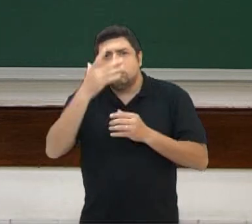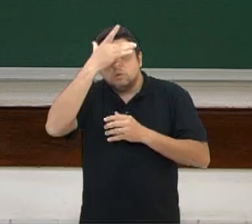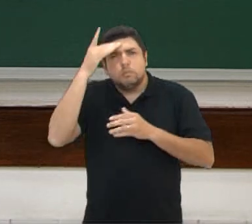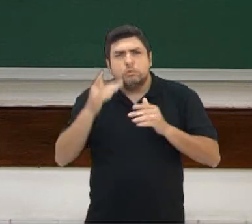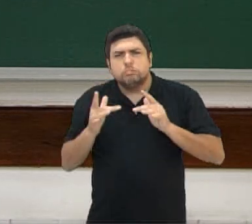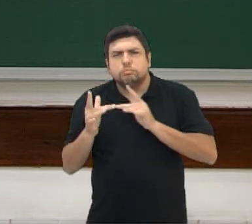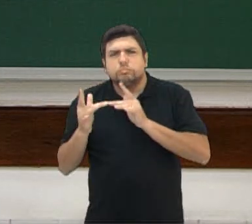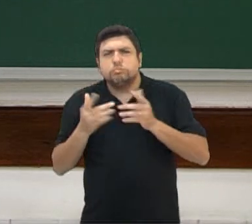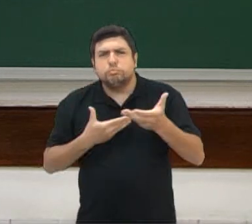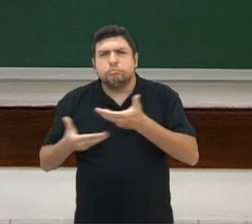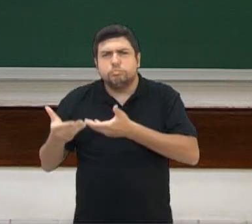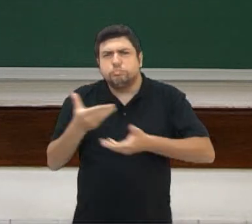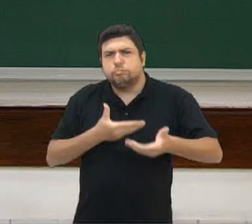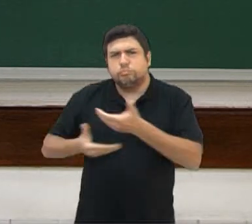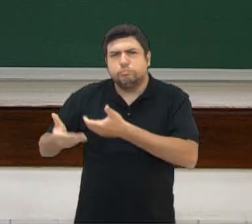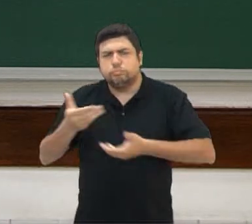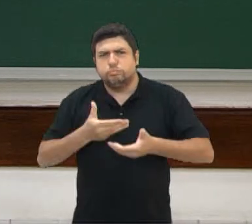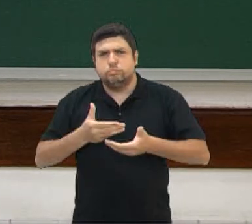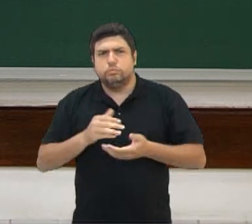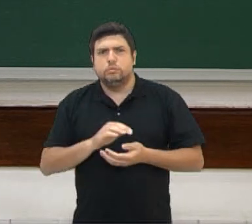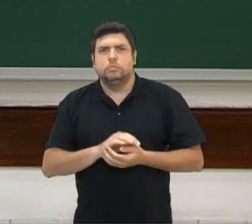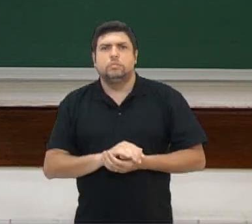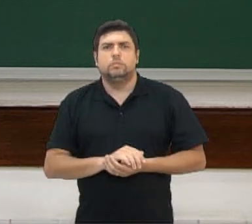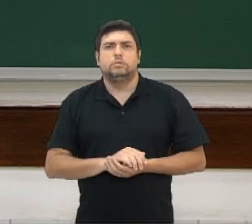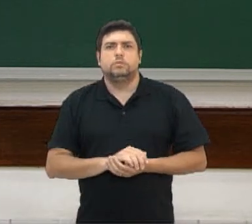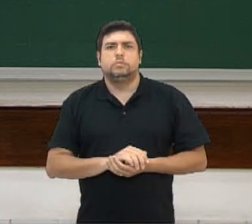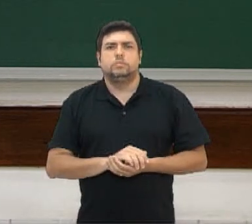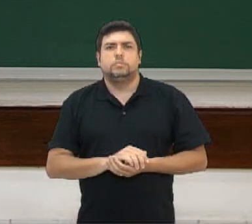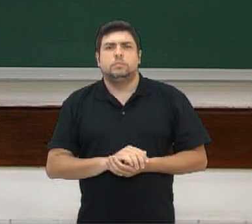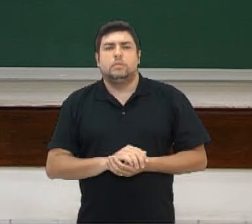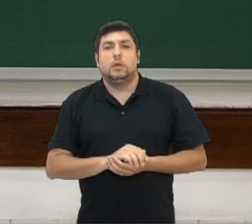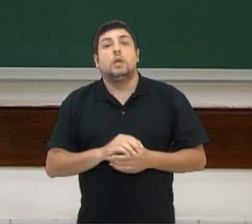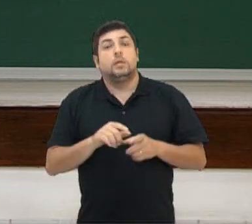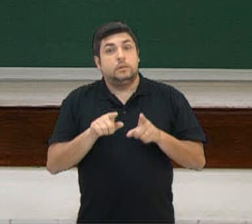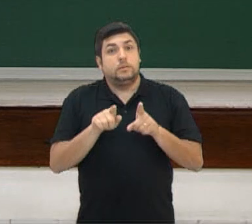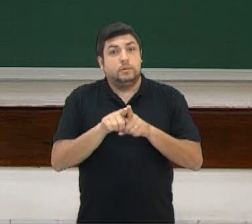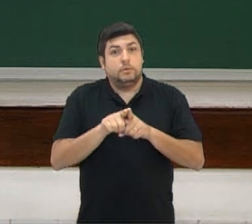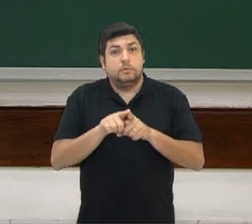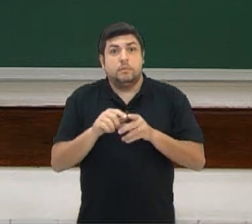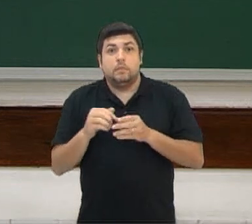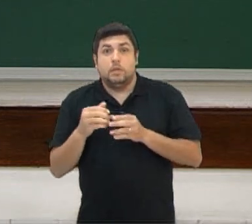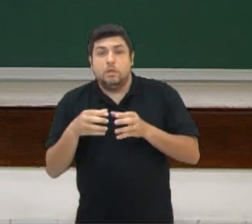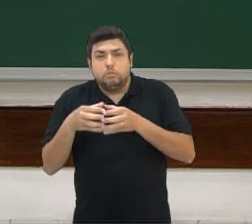interação social. Não há nenhum outro tipo de sociabilidade e interação para